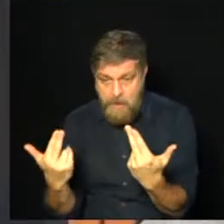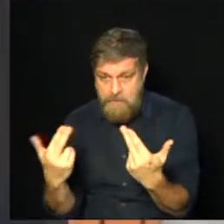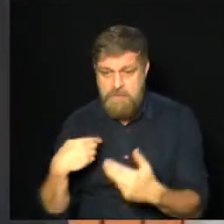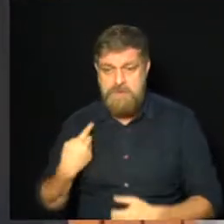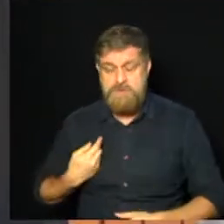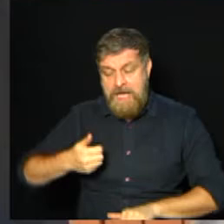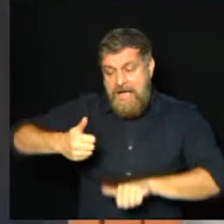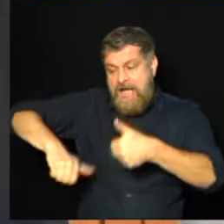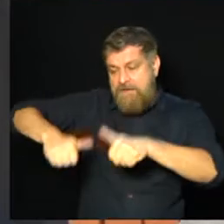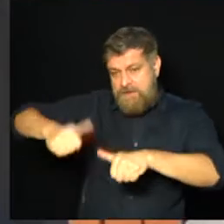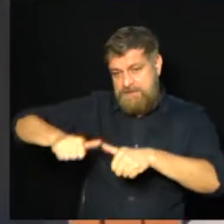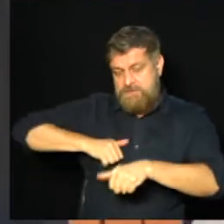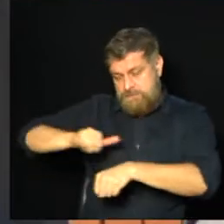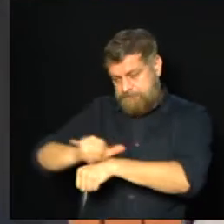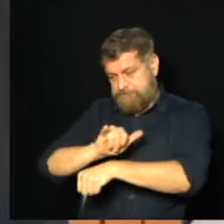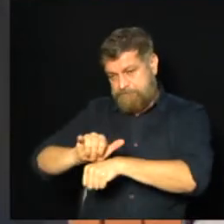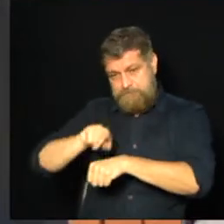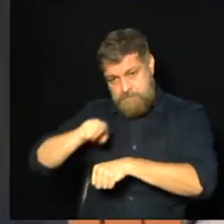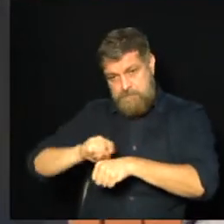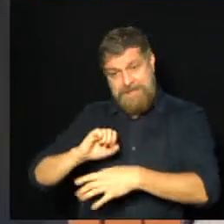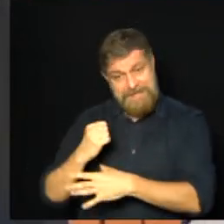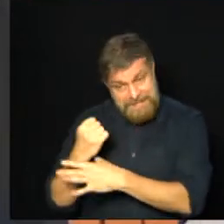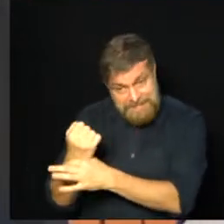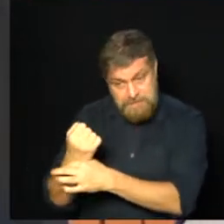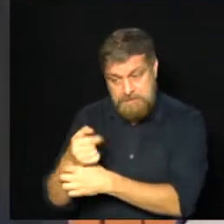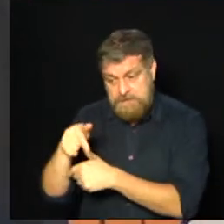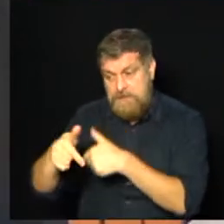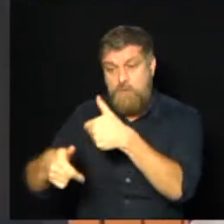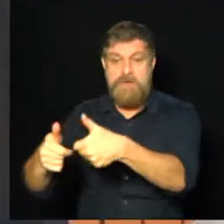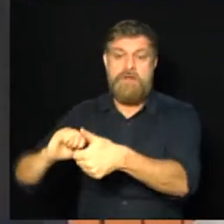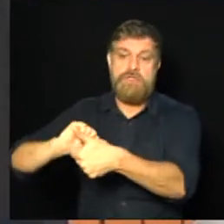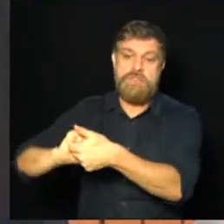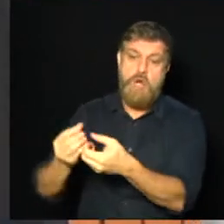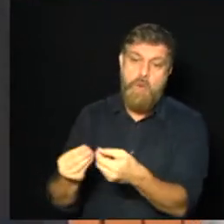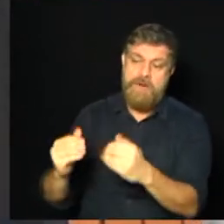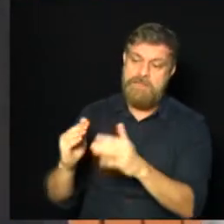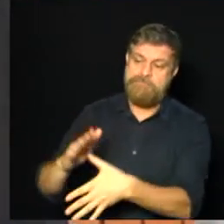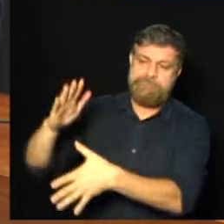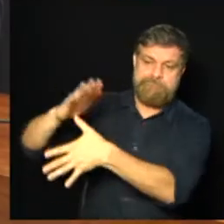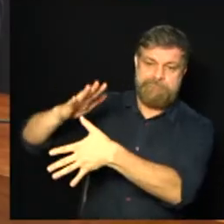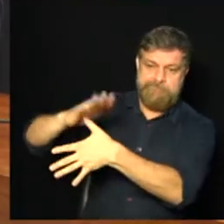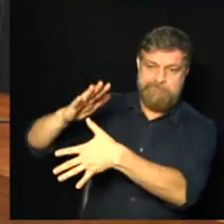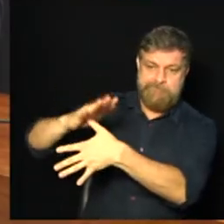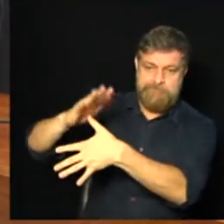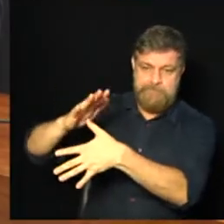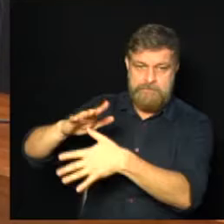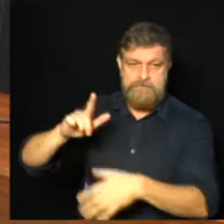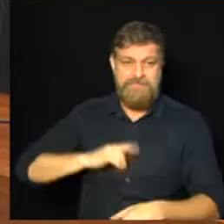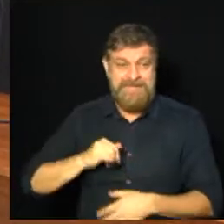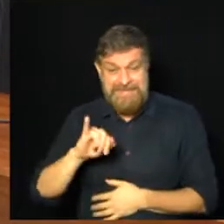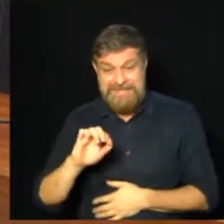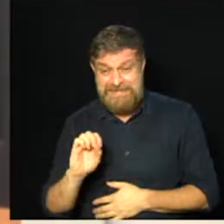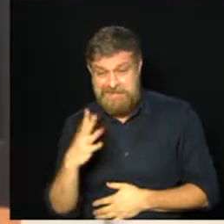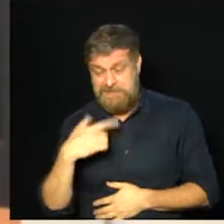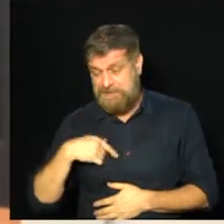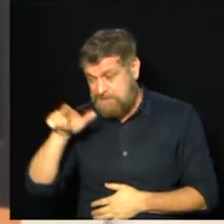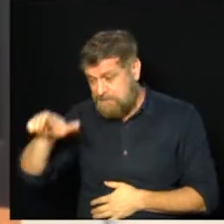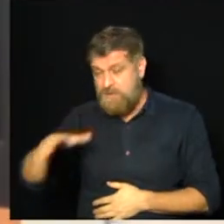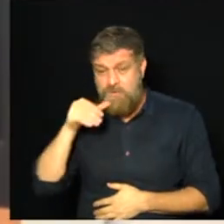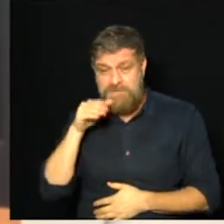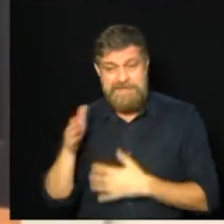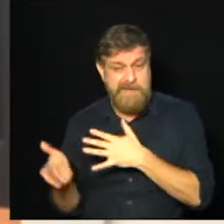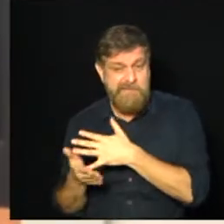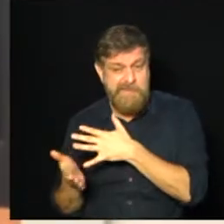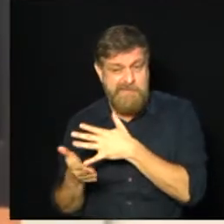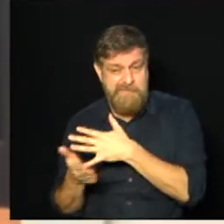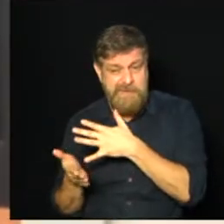que garantem a qualidade desse trabalho. A gente tem, inclusive, o instrumento de que, porventura, não sendo atendida essa qualidade